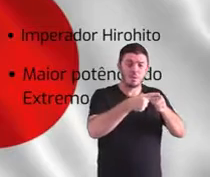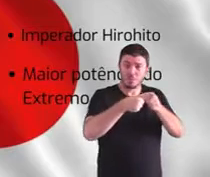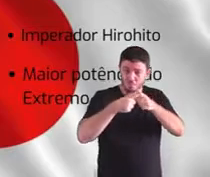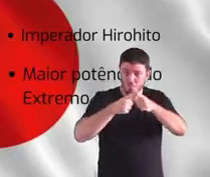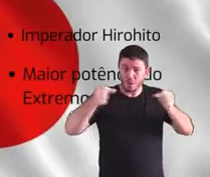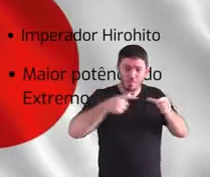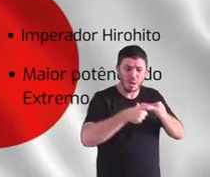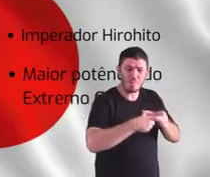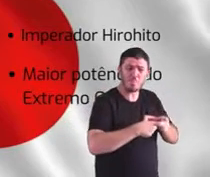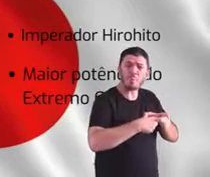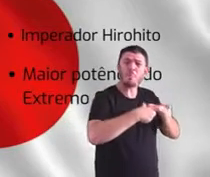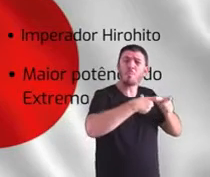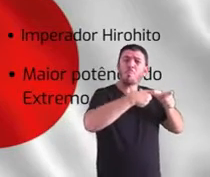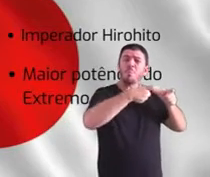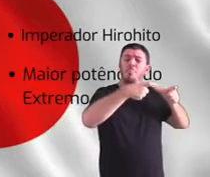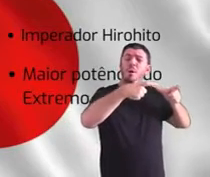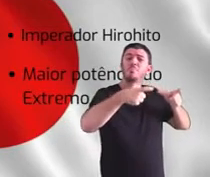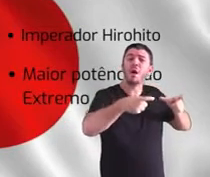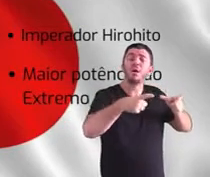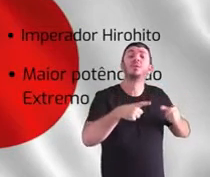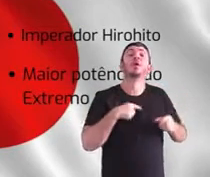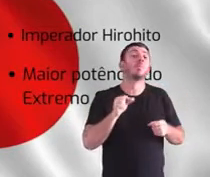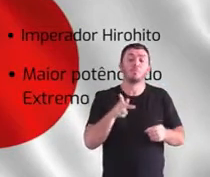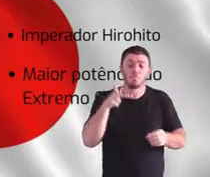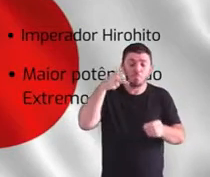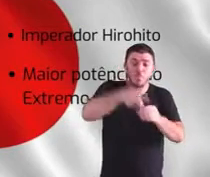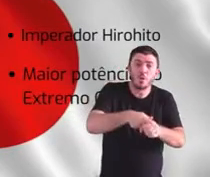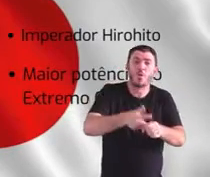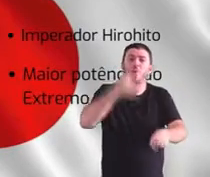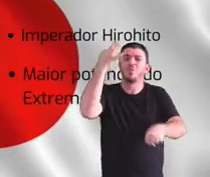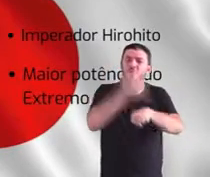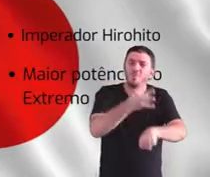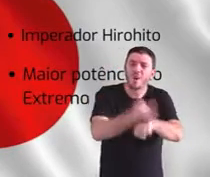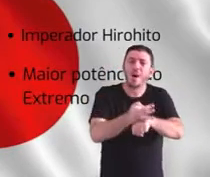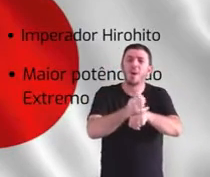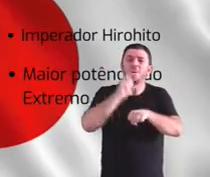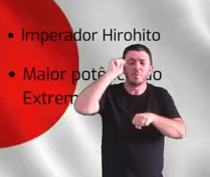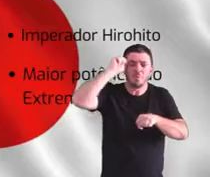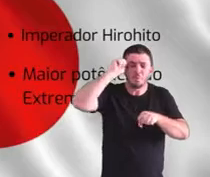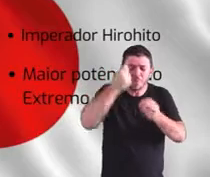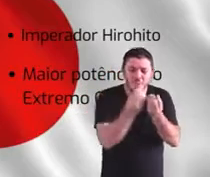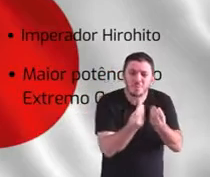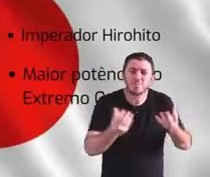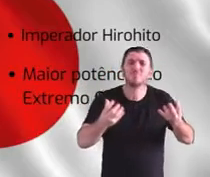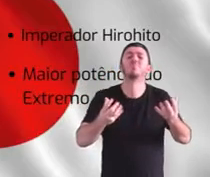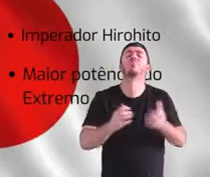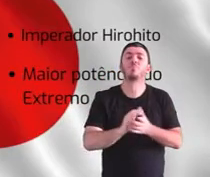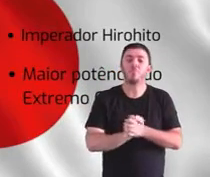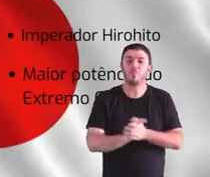na escassez de recursos naturais, como petróleo, ferro e carvão. Entre 1910